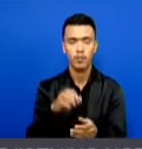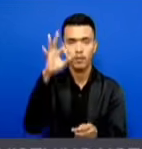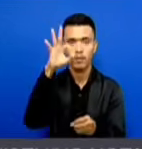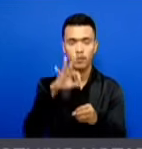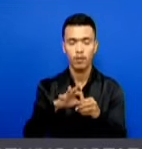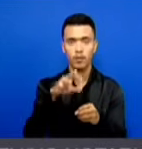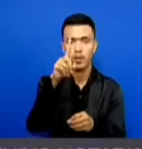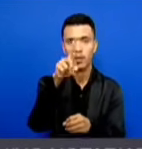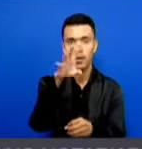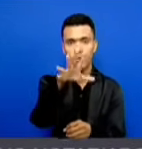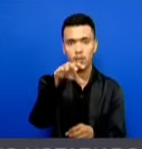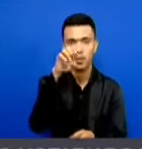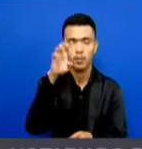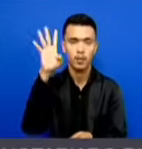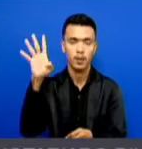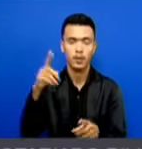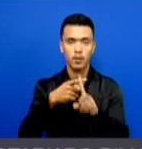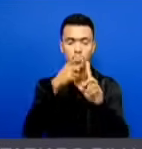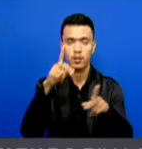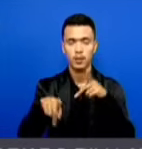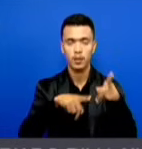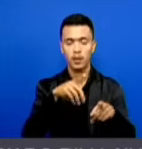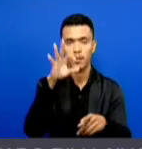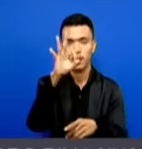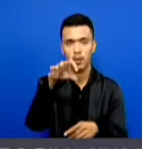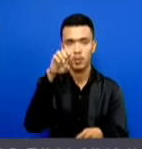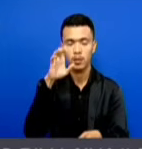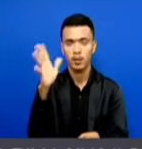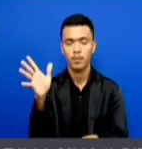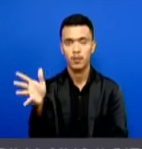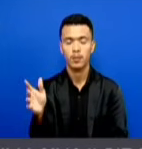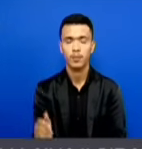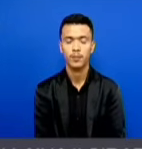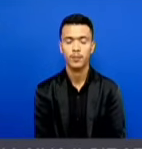o votos atos lima hat, husi votante atos sia lima nulo,